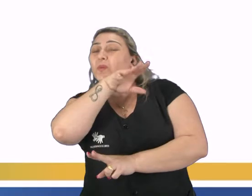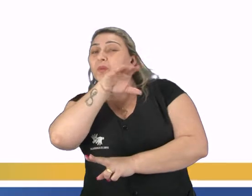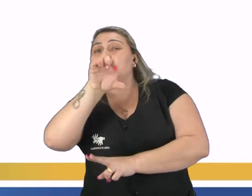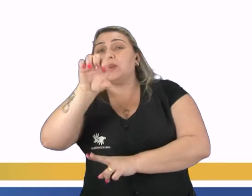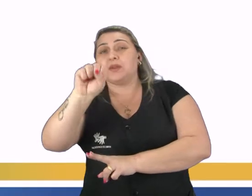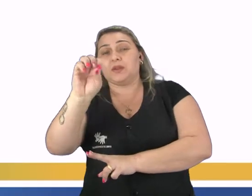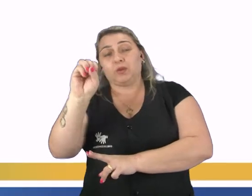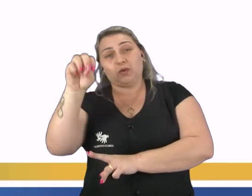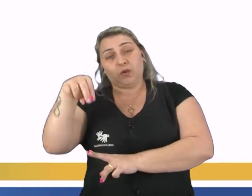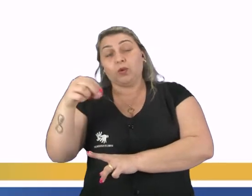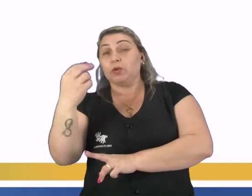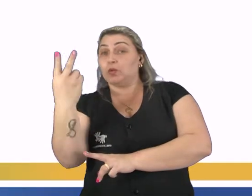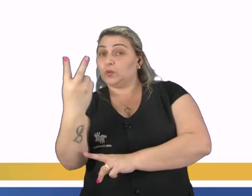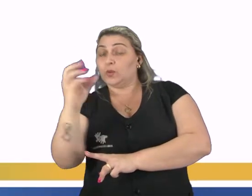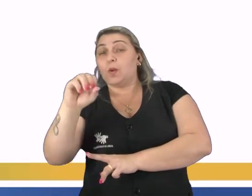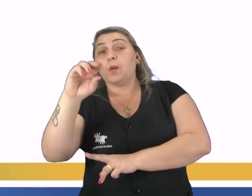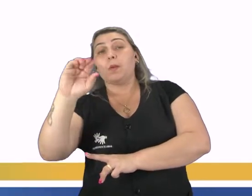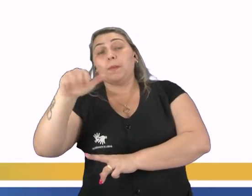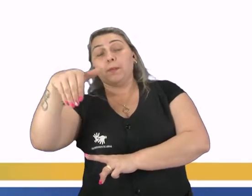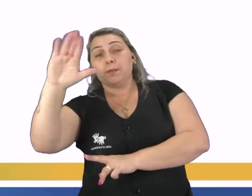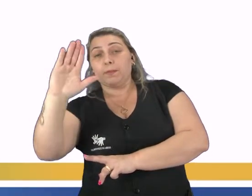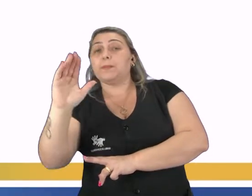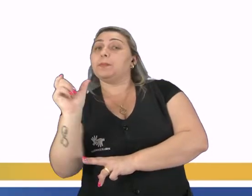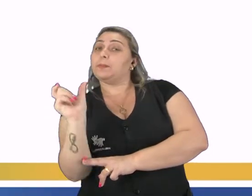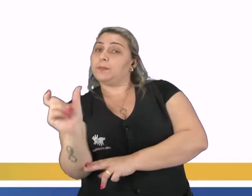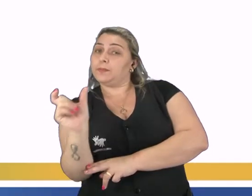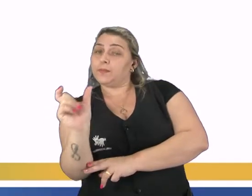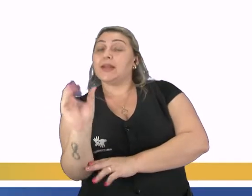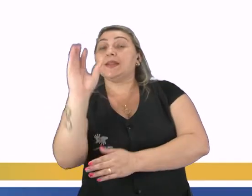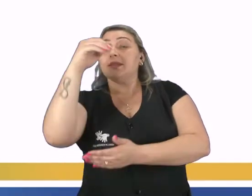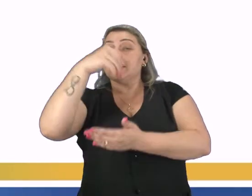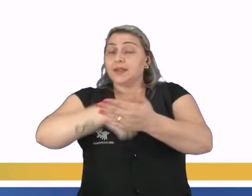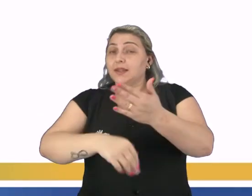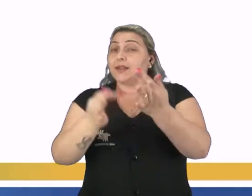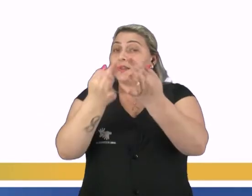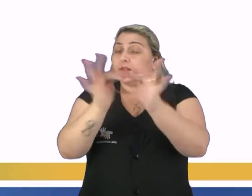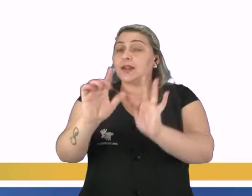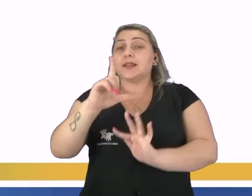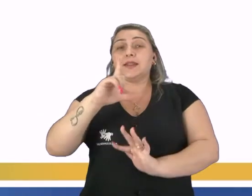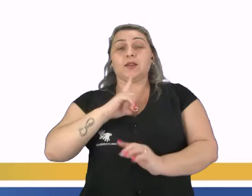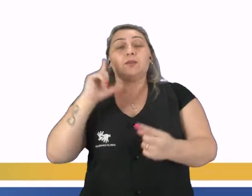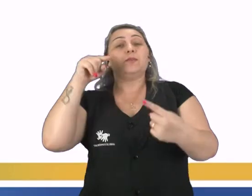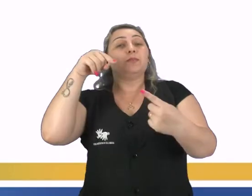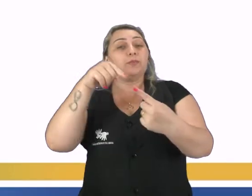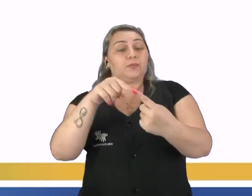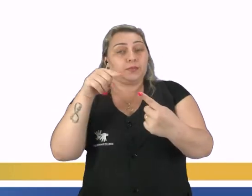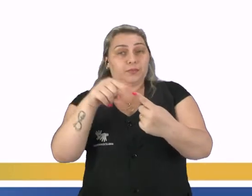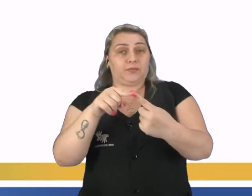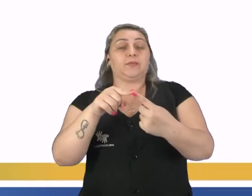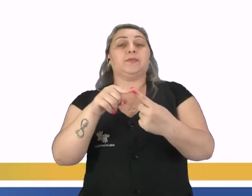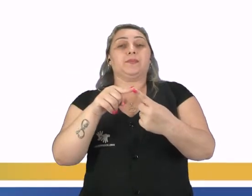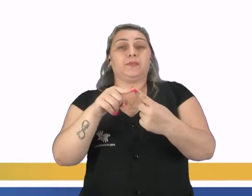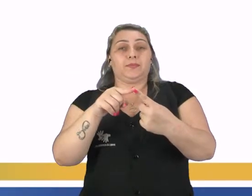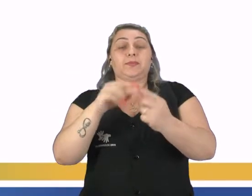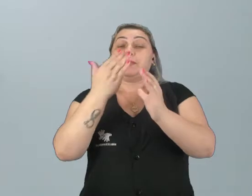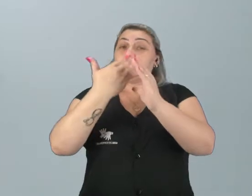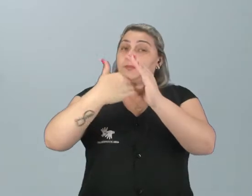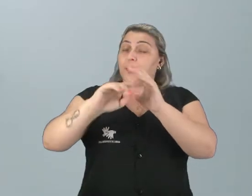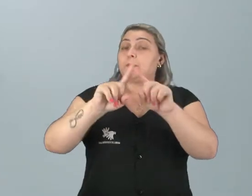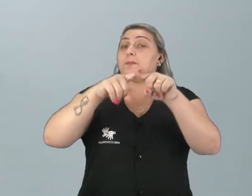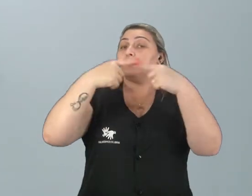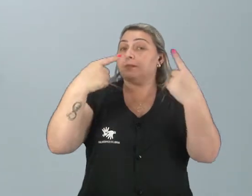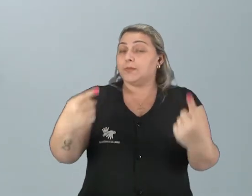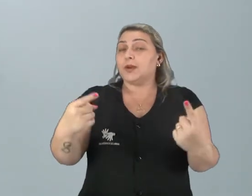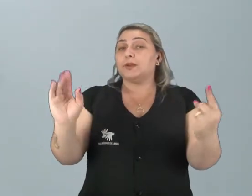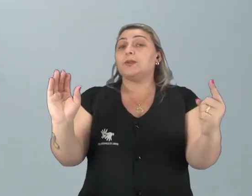de duas ou mais palavras no interior da frase. Você tem o objetivo de passar determinada mensagem, mas